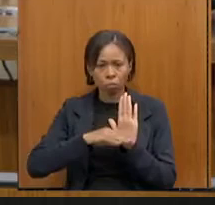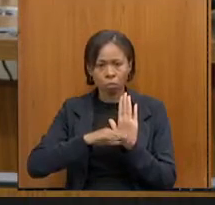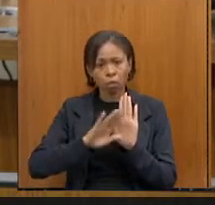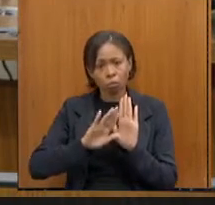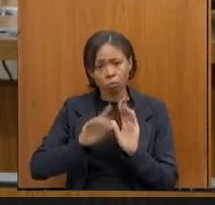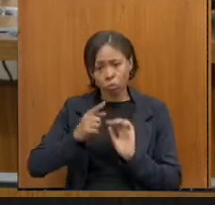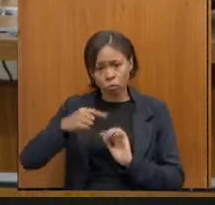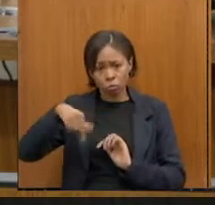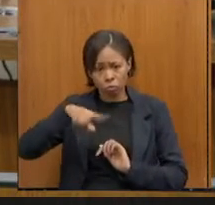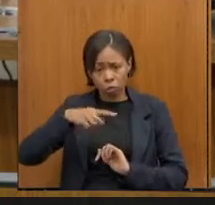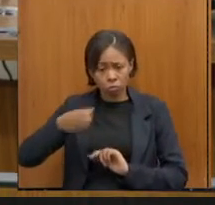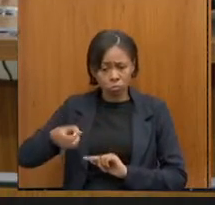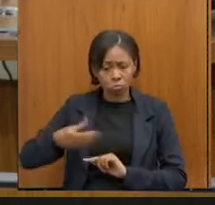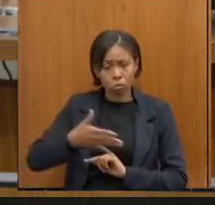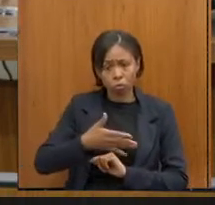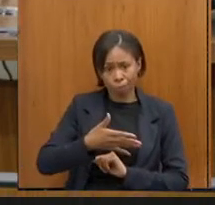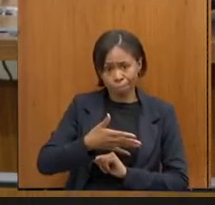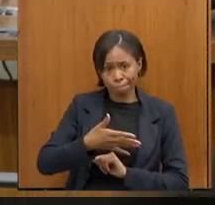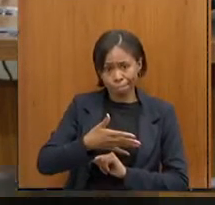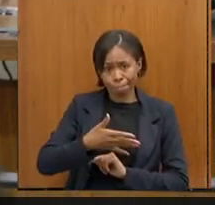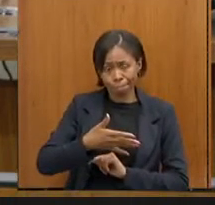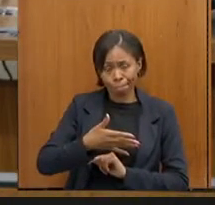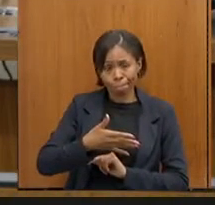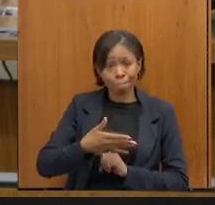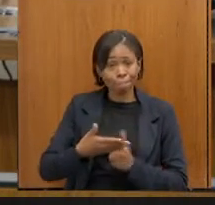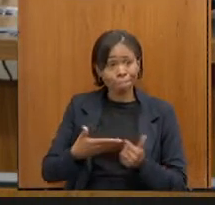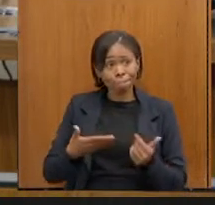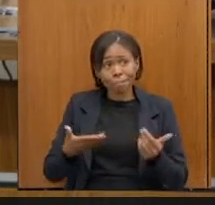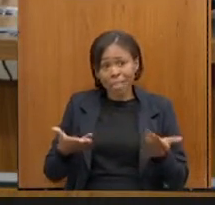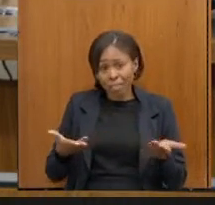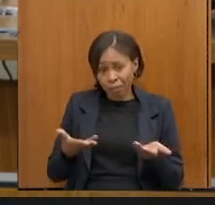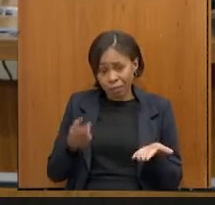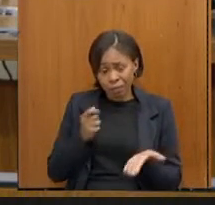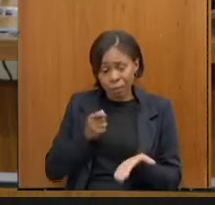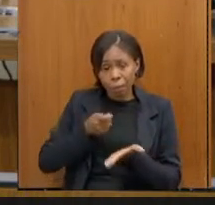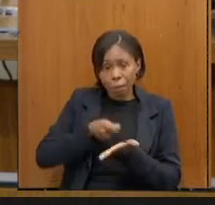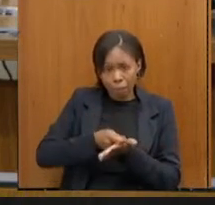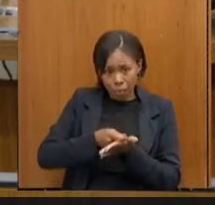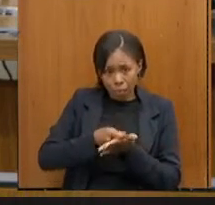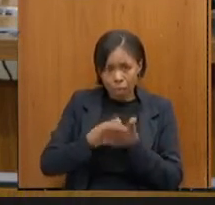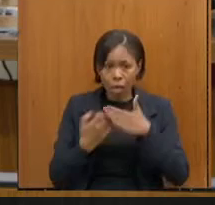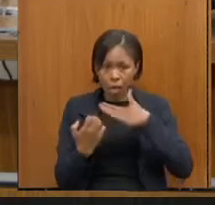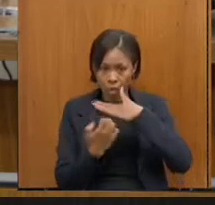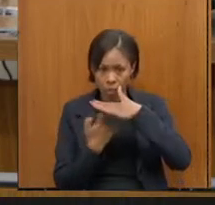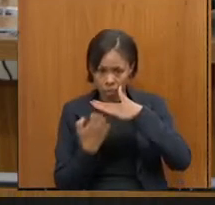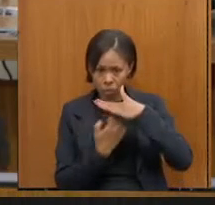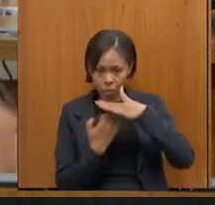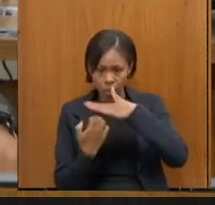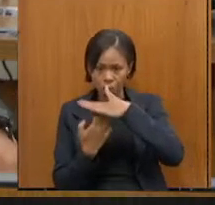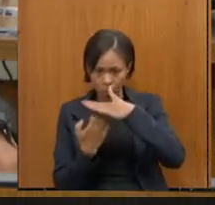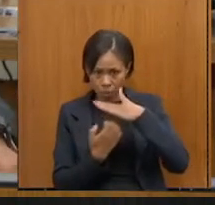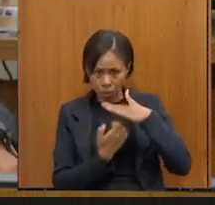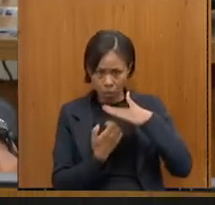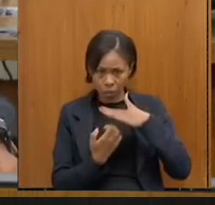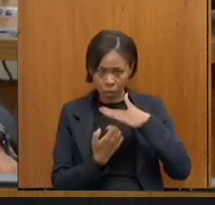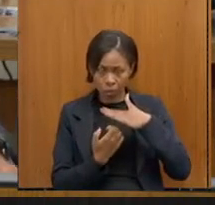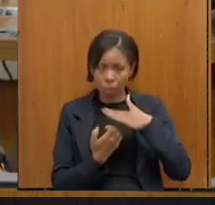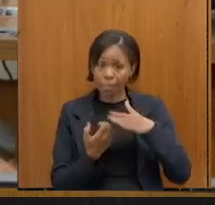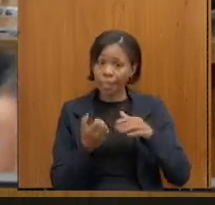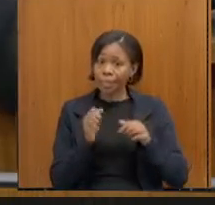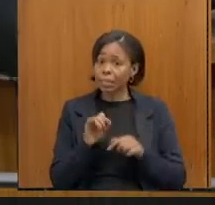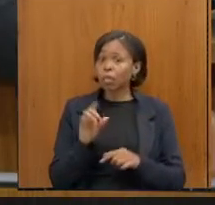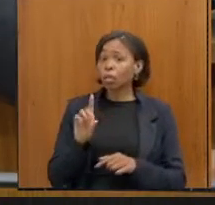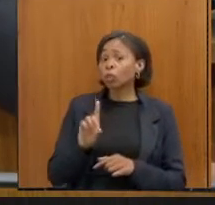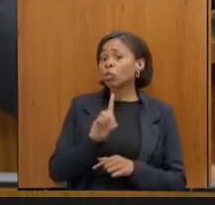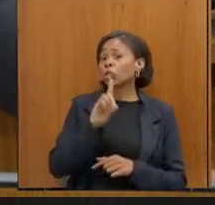no Óbvio porque agora nós só vamos pagar os fornecedores no dia que os nossos servidores